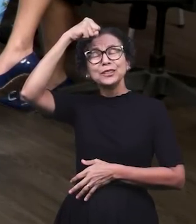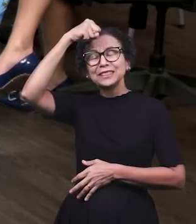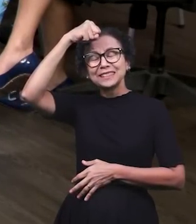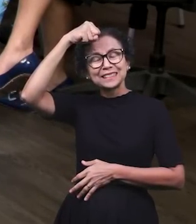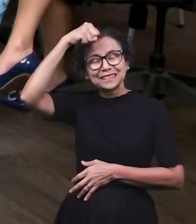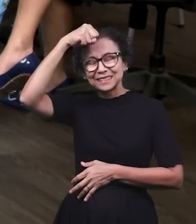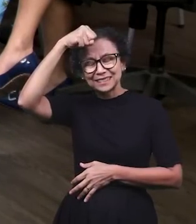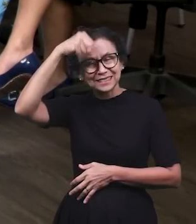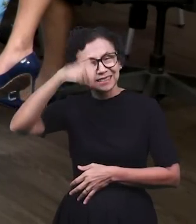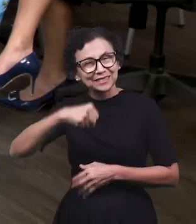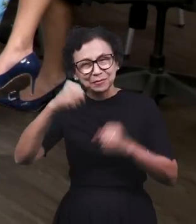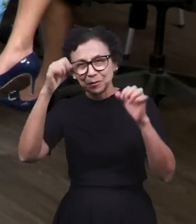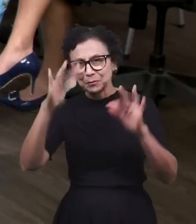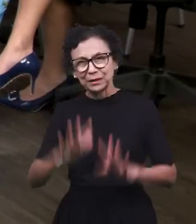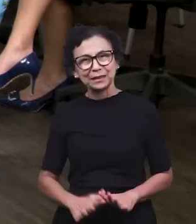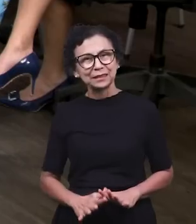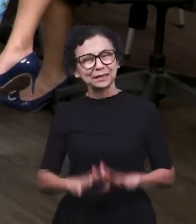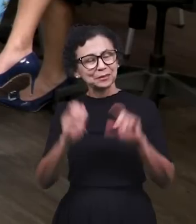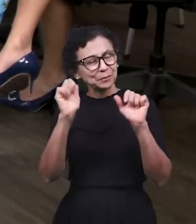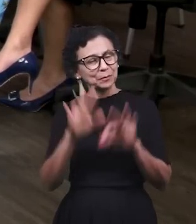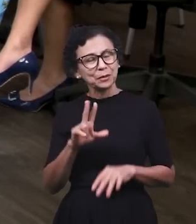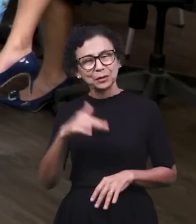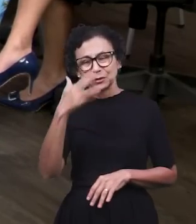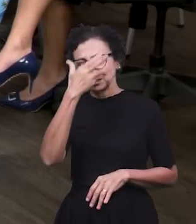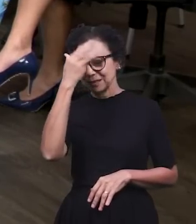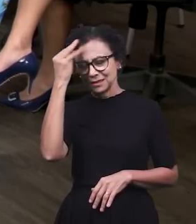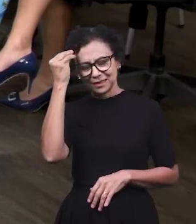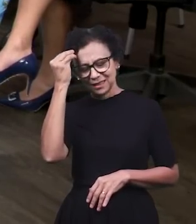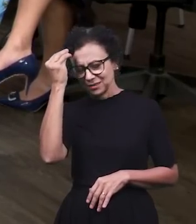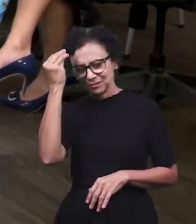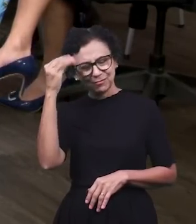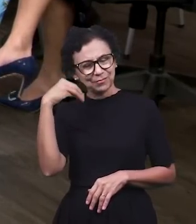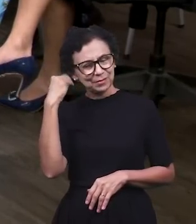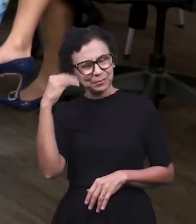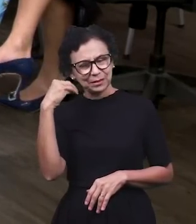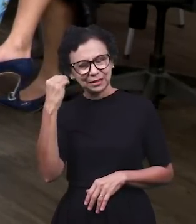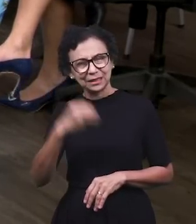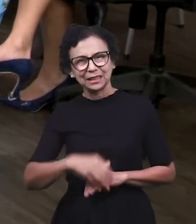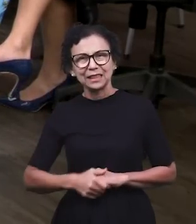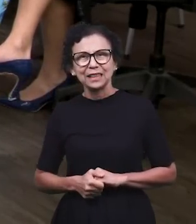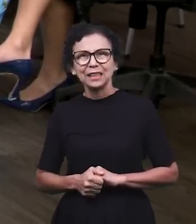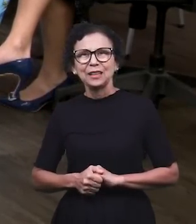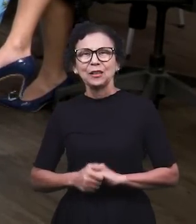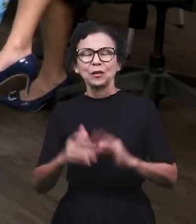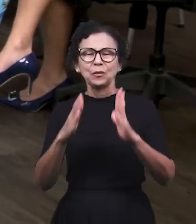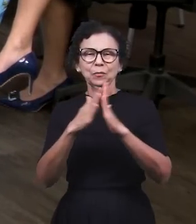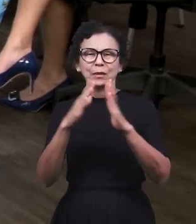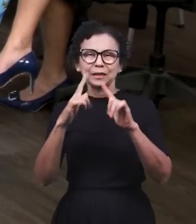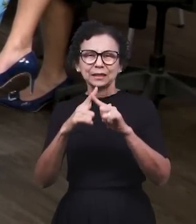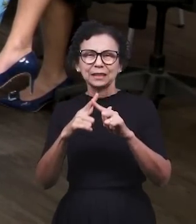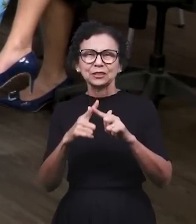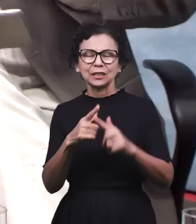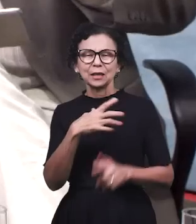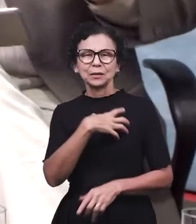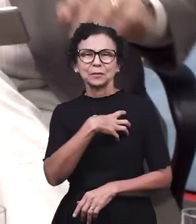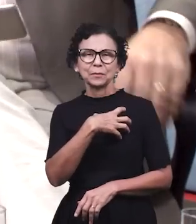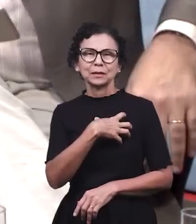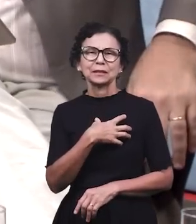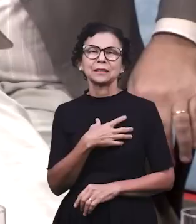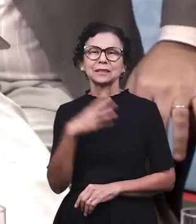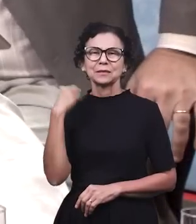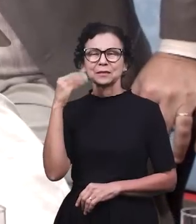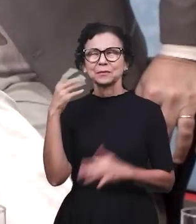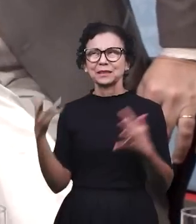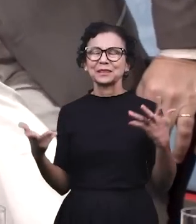me via, melhor ainda, Ótimo, né? Foi uma bênção, foi uma bênção. Eu nunca me esqueço dessa experiência que eu tive numa igrejinha de bairro lá em Salvador, na Bahia. Foi uma